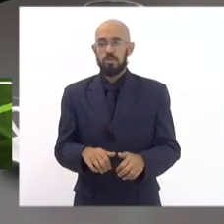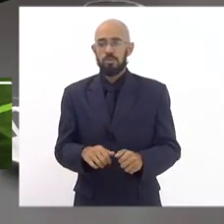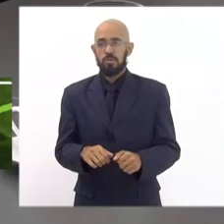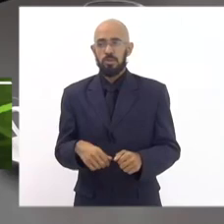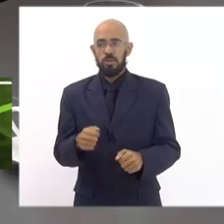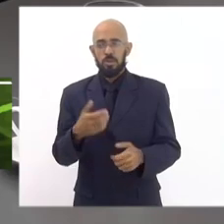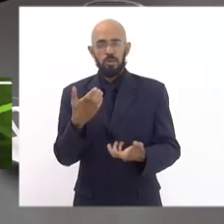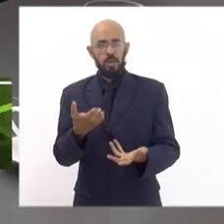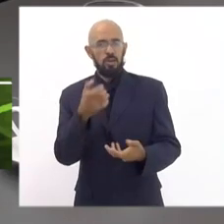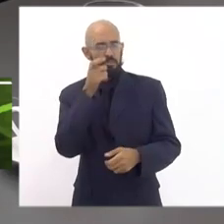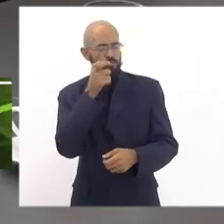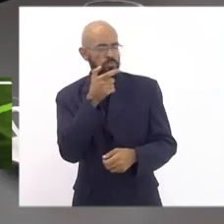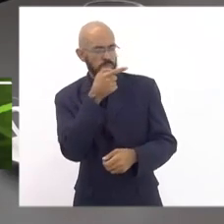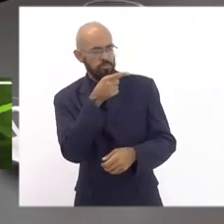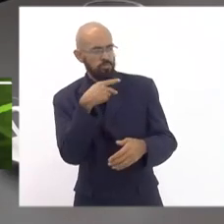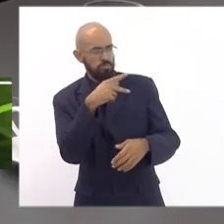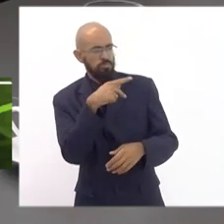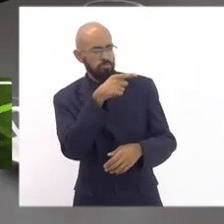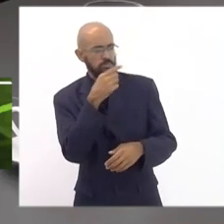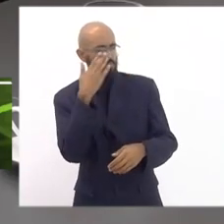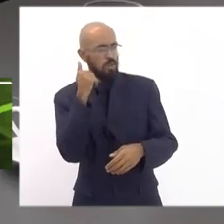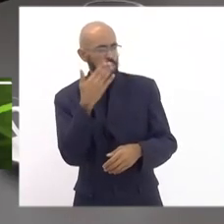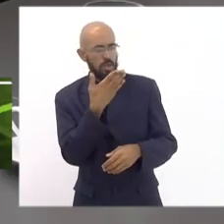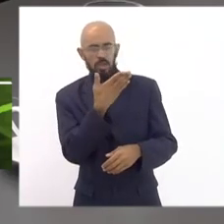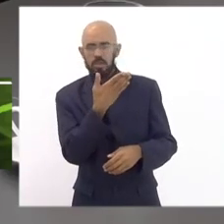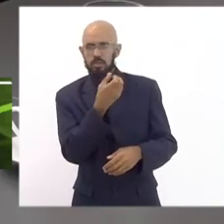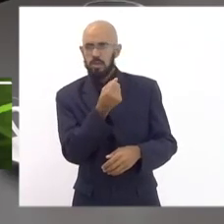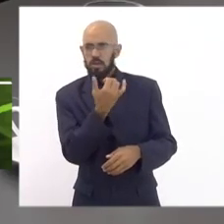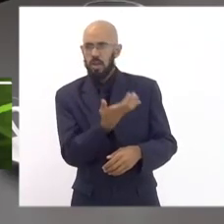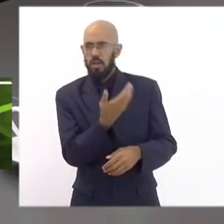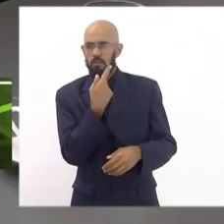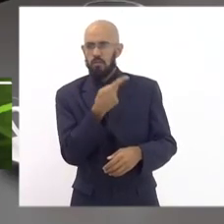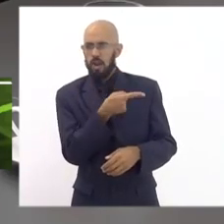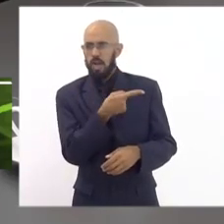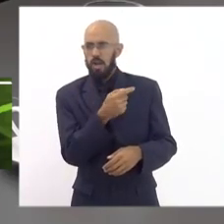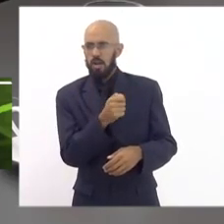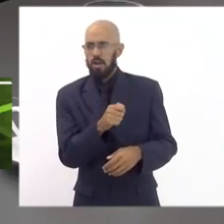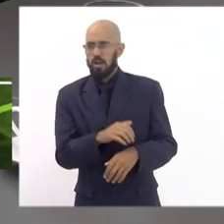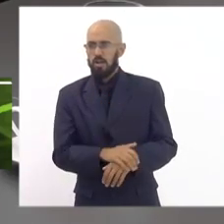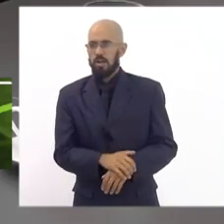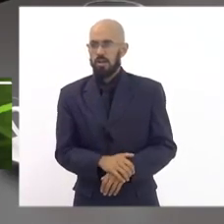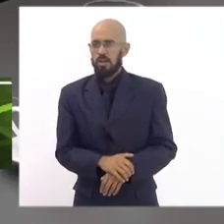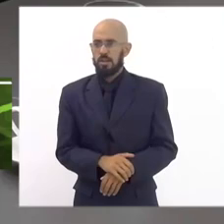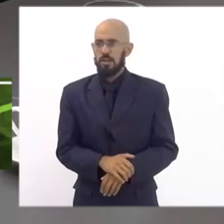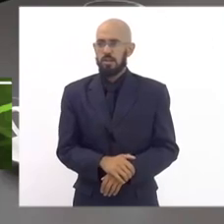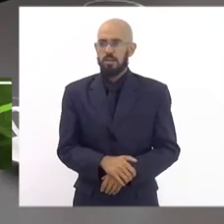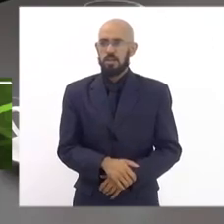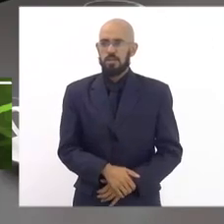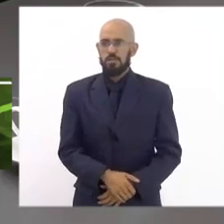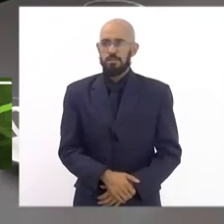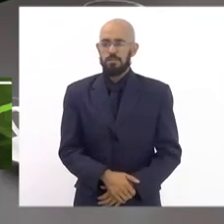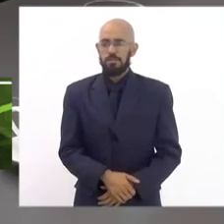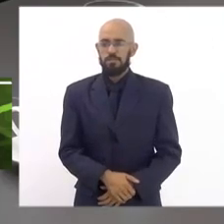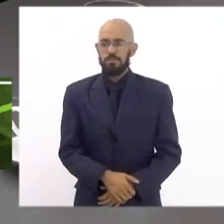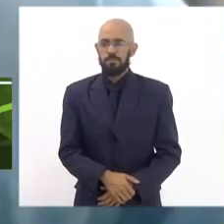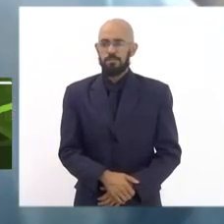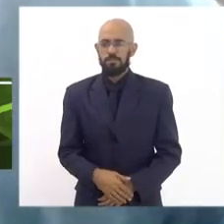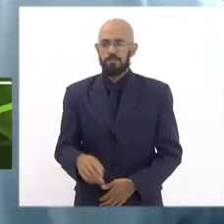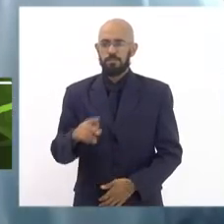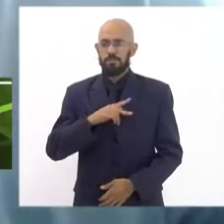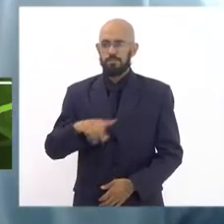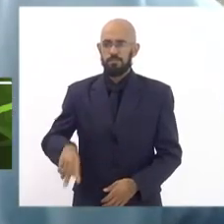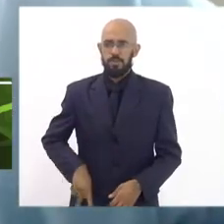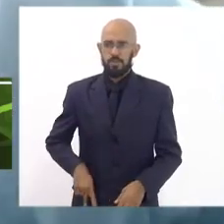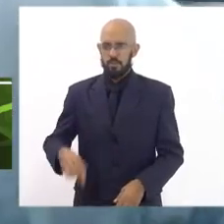verificar qual é a... Se Vossa Excelência queria defender essa questão. Presidente, essa espiritual,